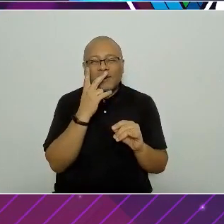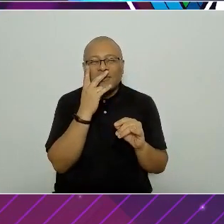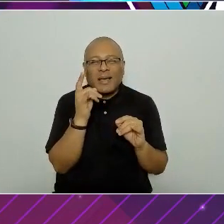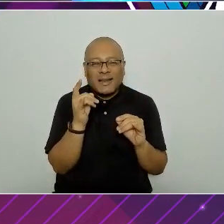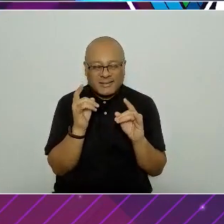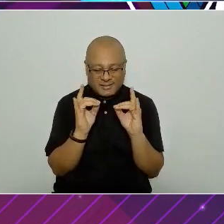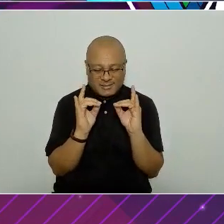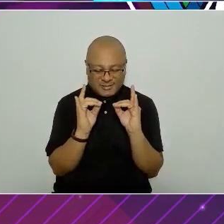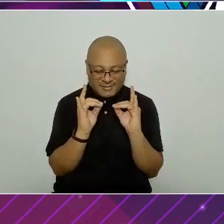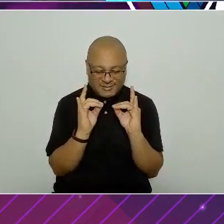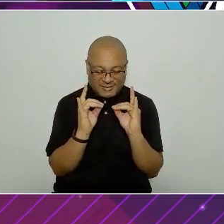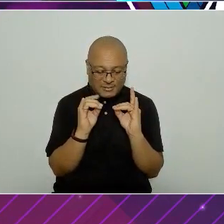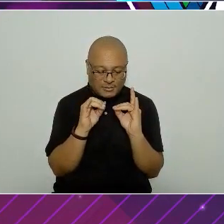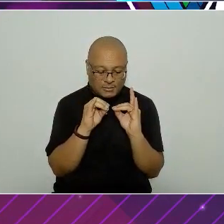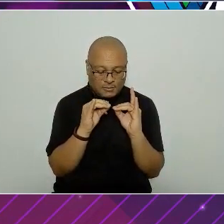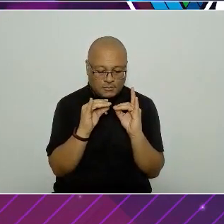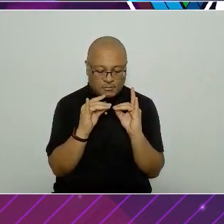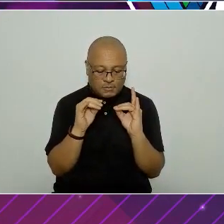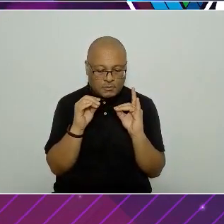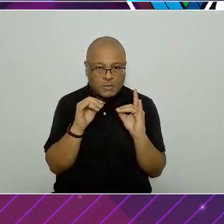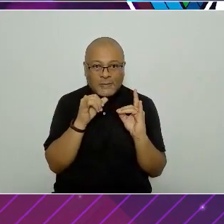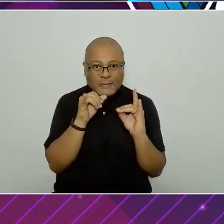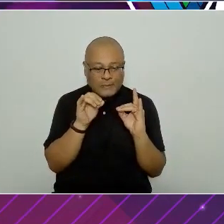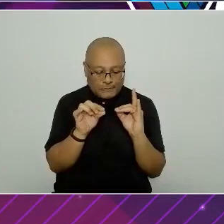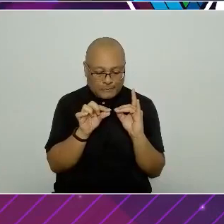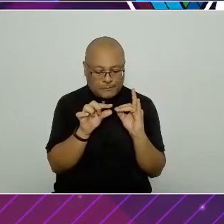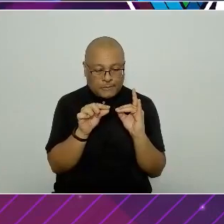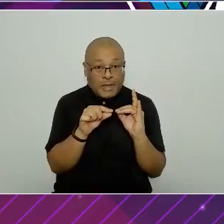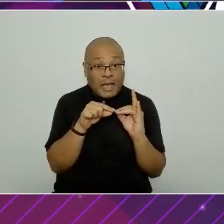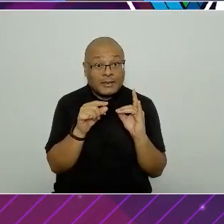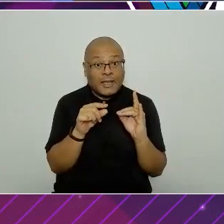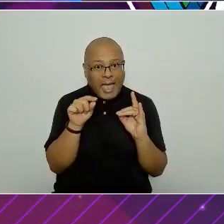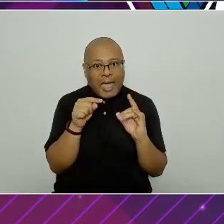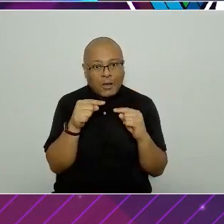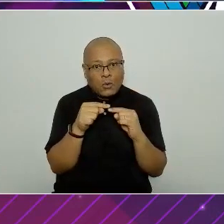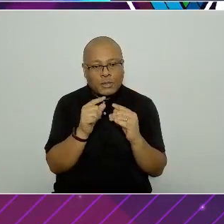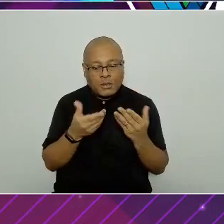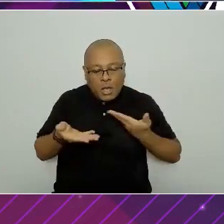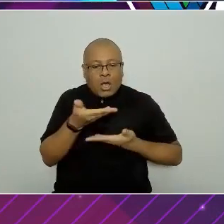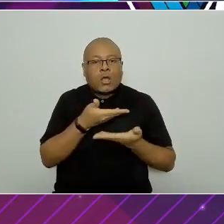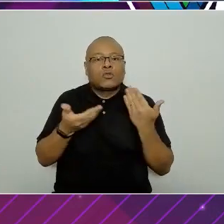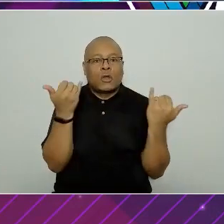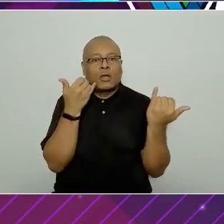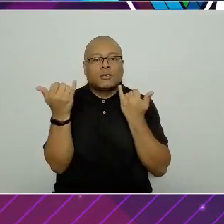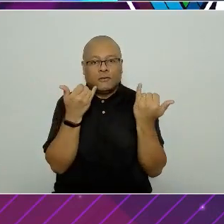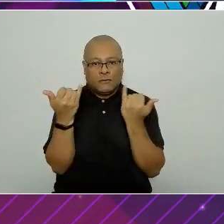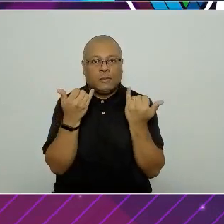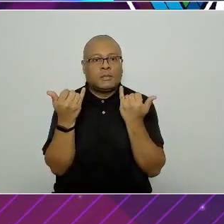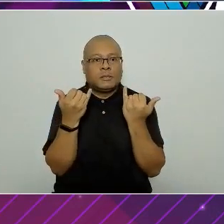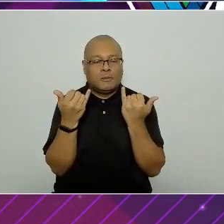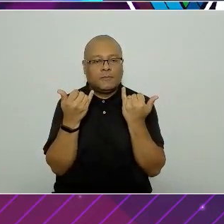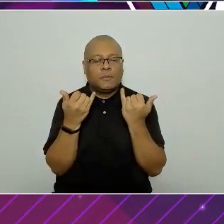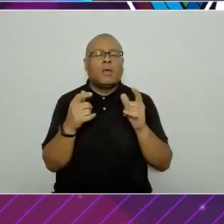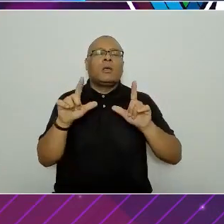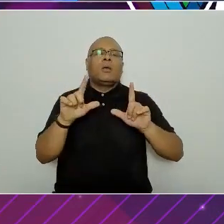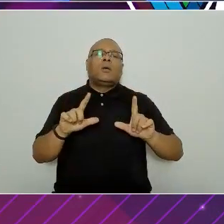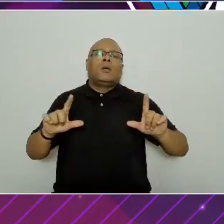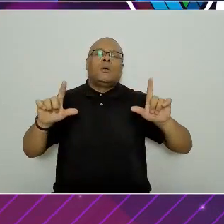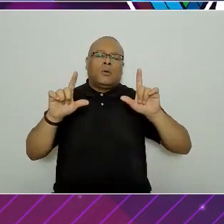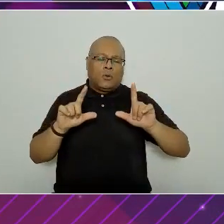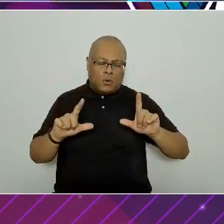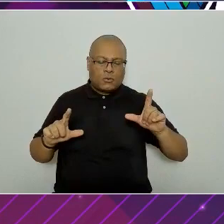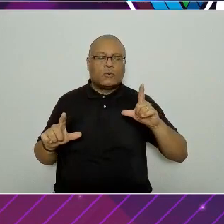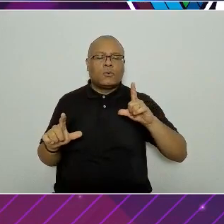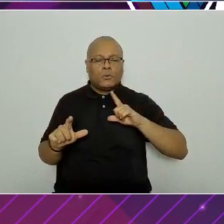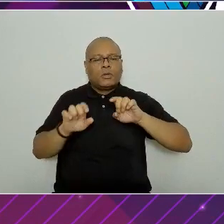neurônio e outro, aquilo é a nossa região de sinapse. Então, vejam, né, apesar de ter, claro, uma